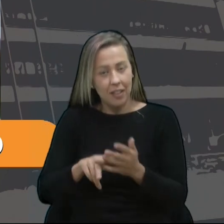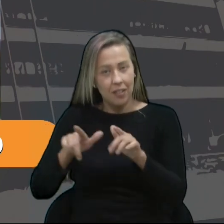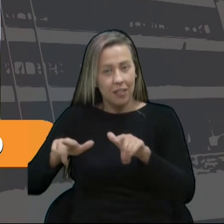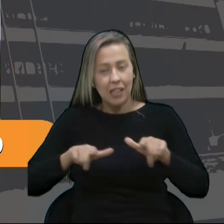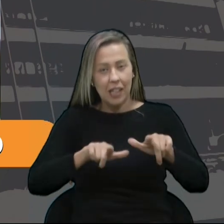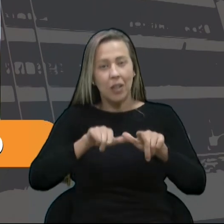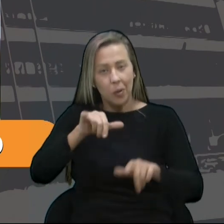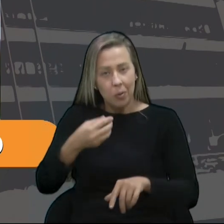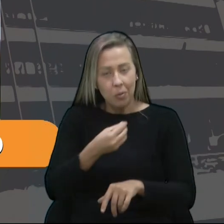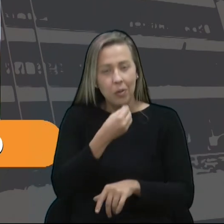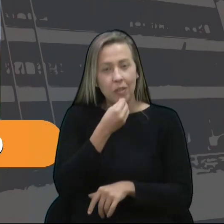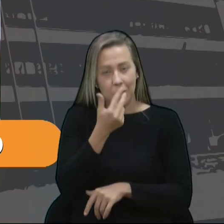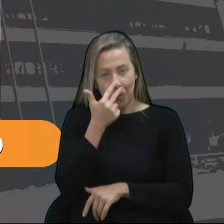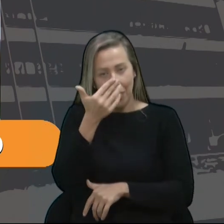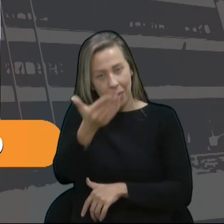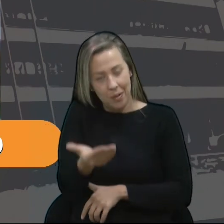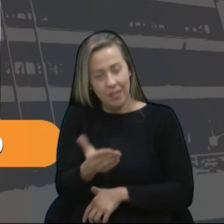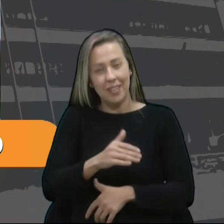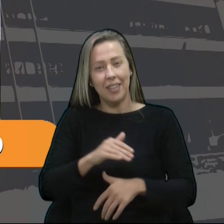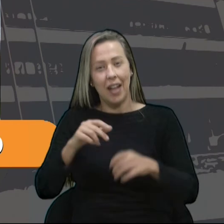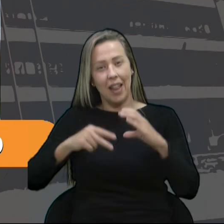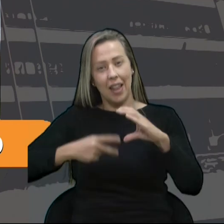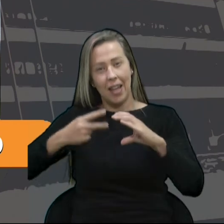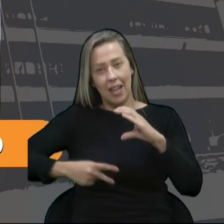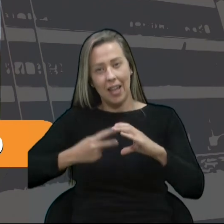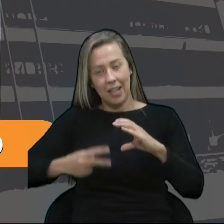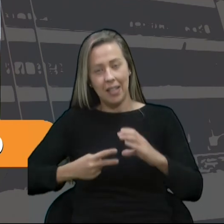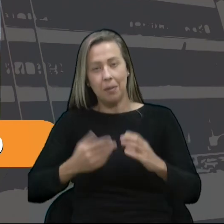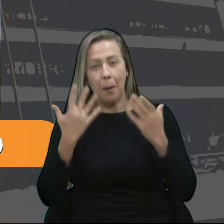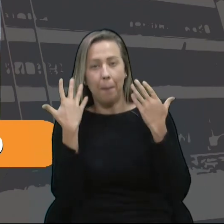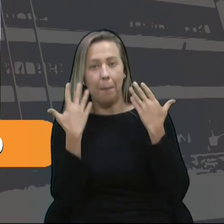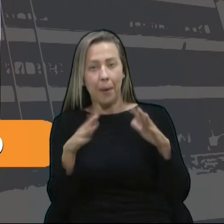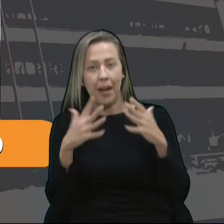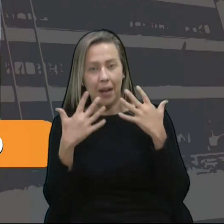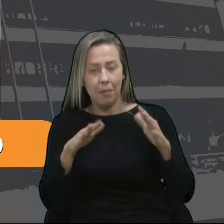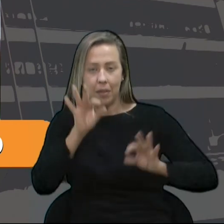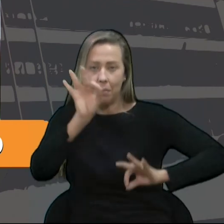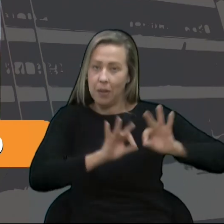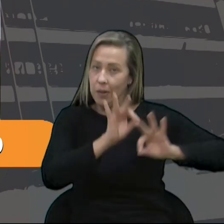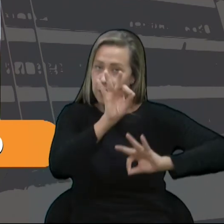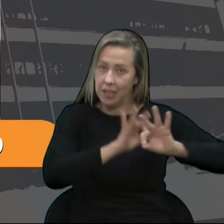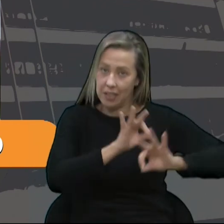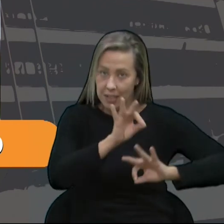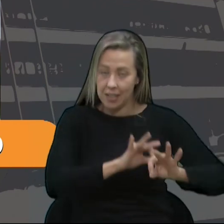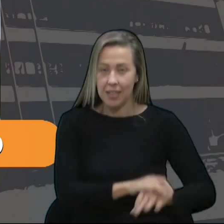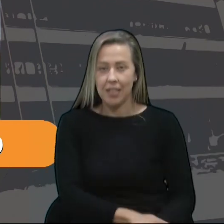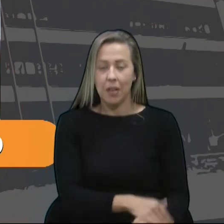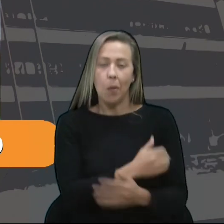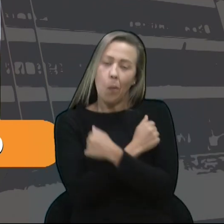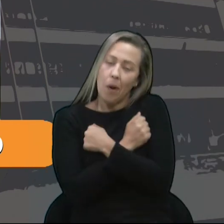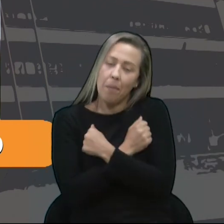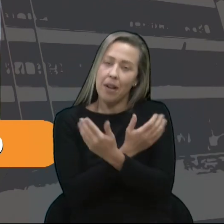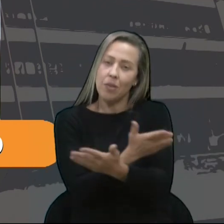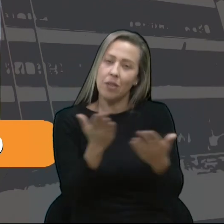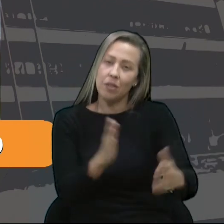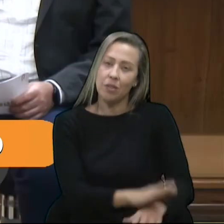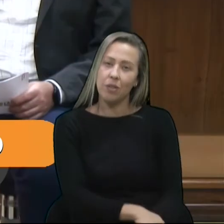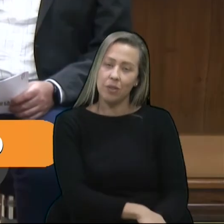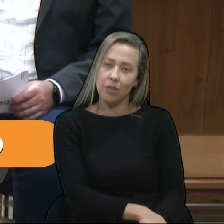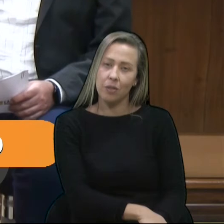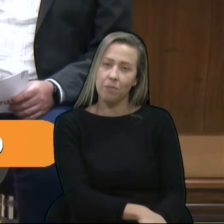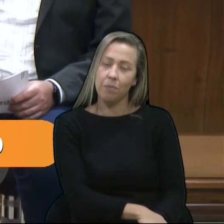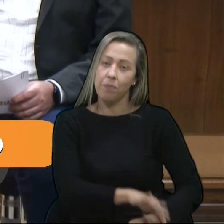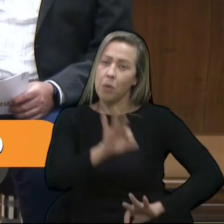várias oportunidades como essa aí da Câmara de Vereadores. Tá? Parabéns pela organização. Obrigado. E um abraço a todos.